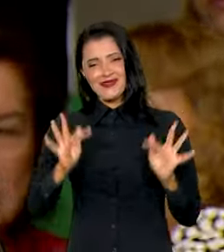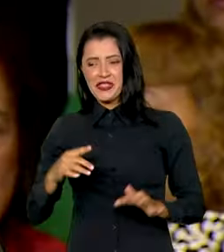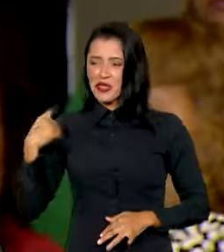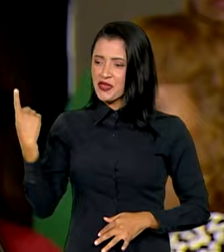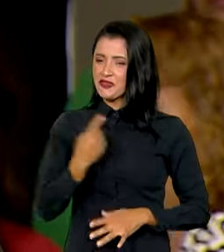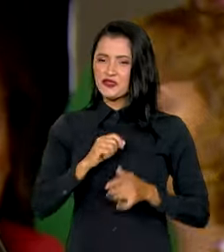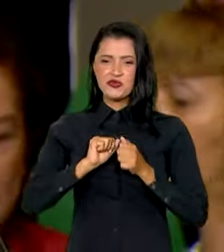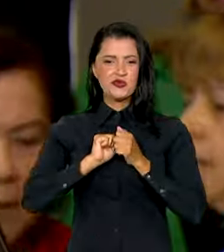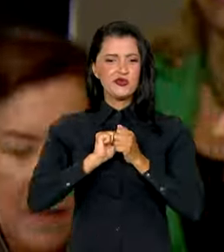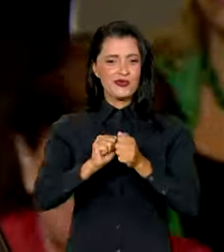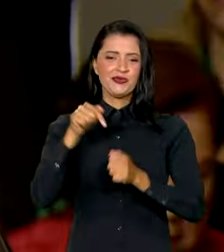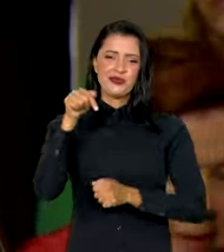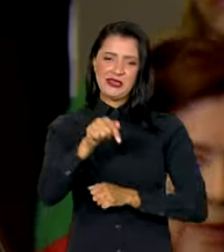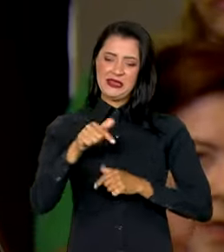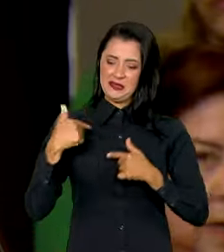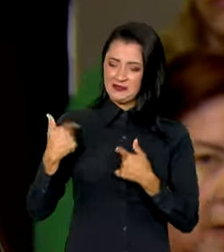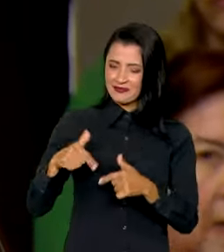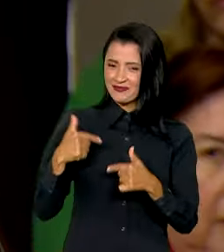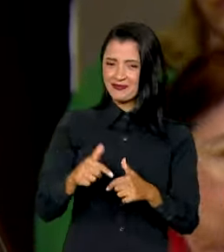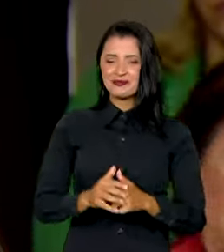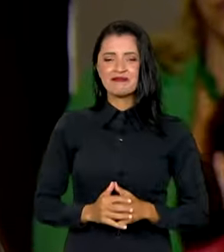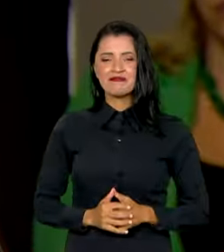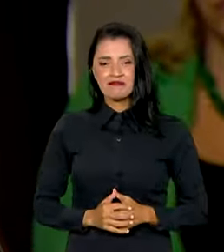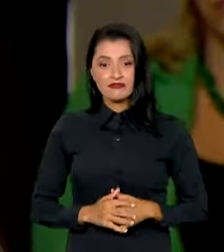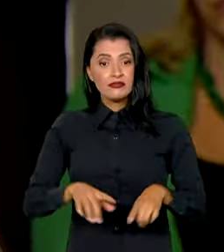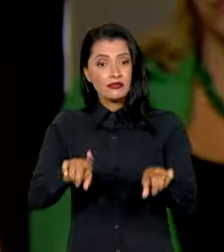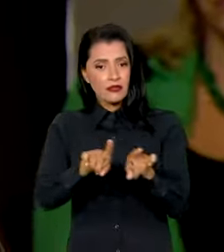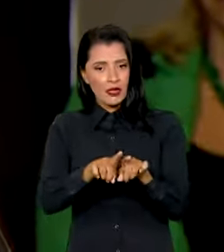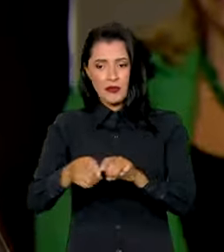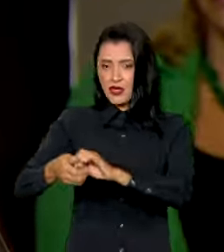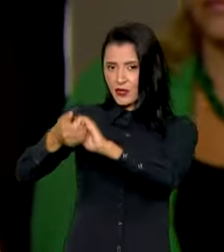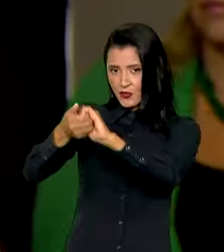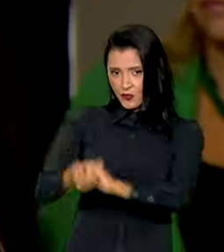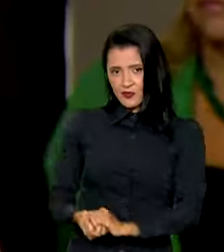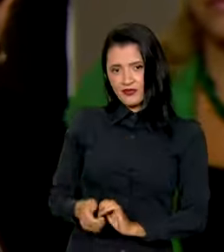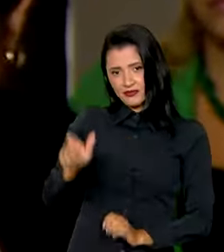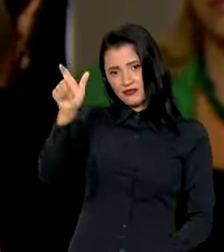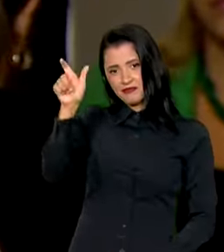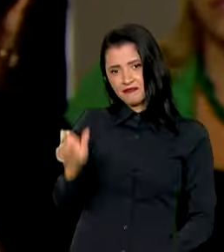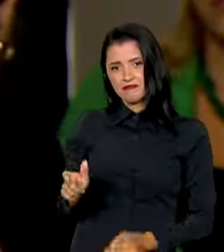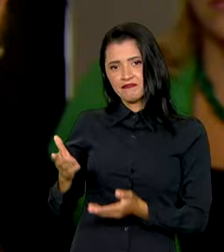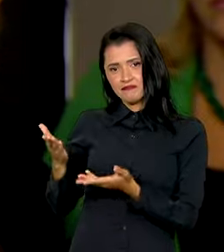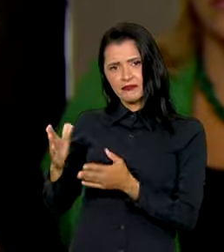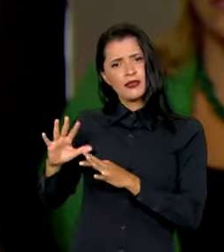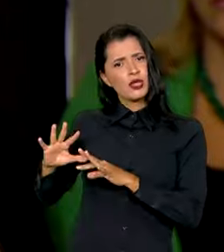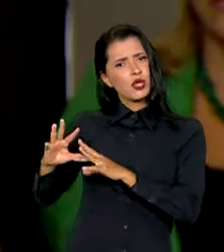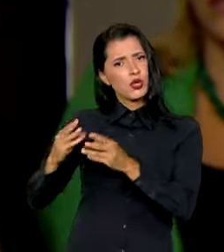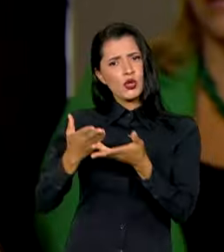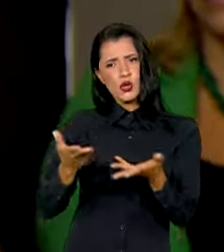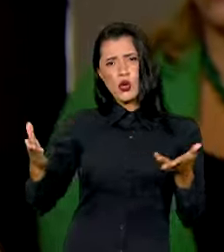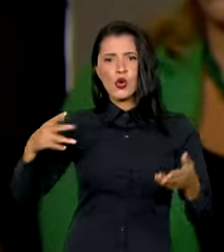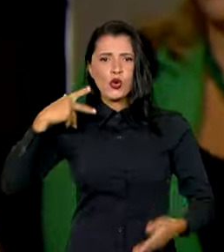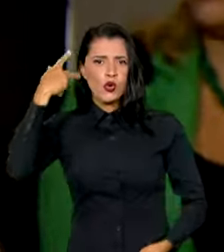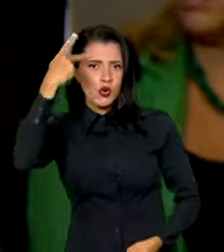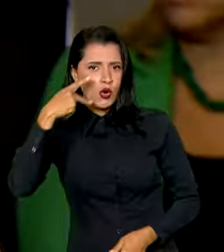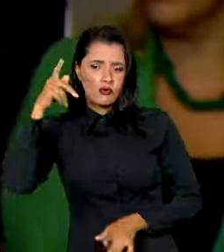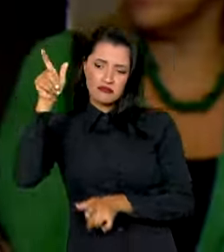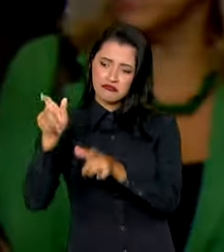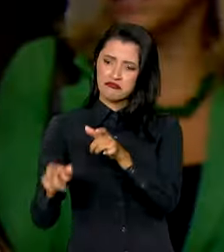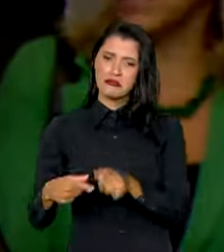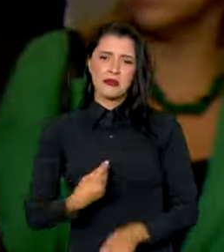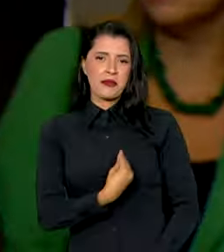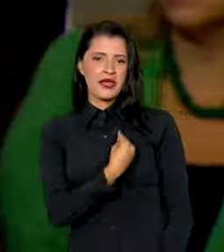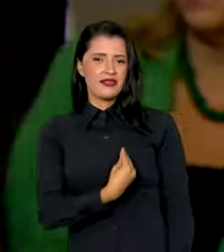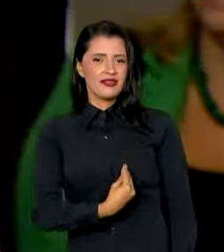nessa iniciativa. Eu quero também cumprimentar aqui a todos os parlamentares